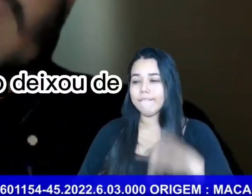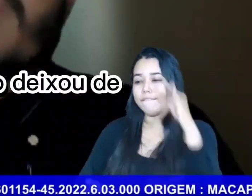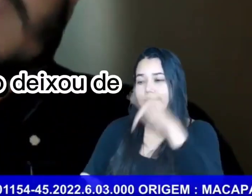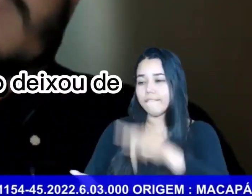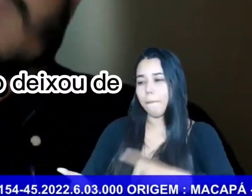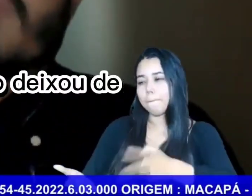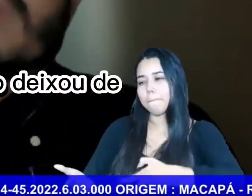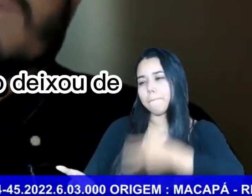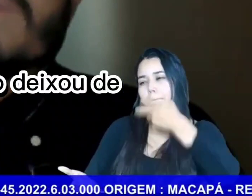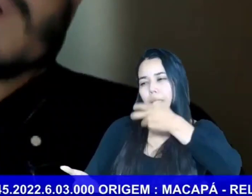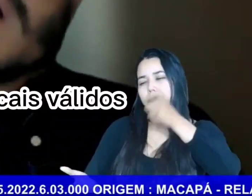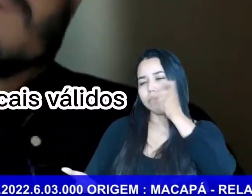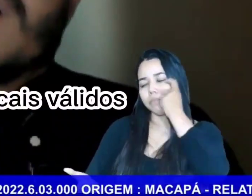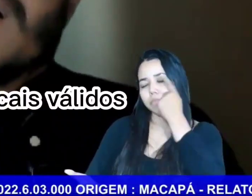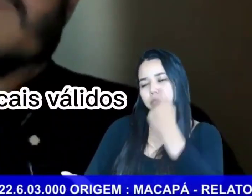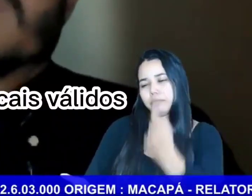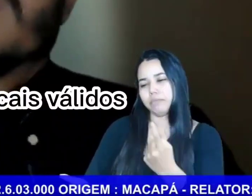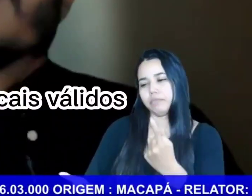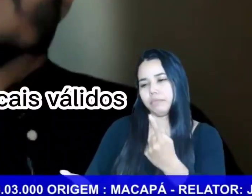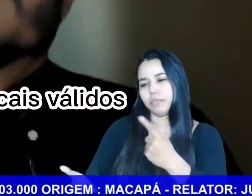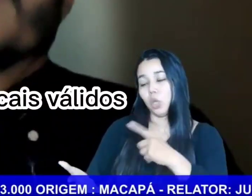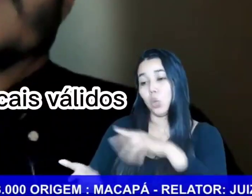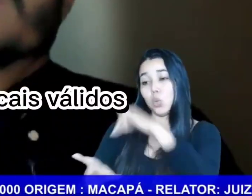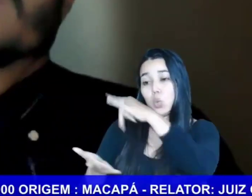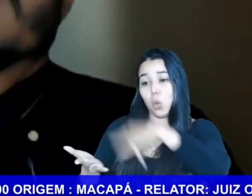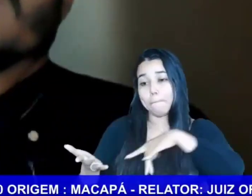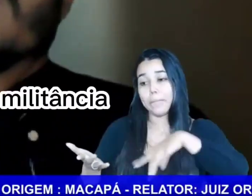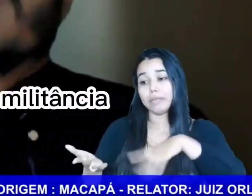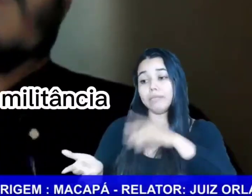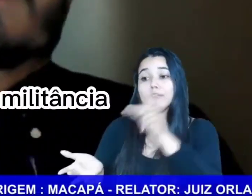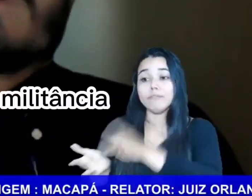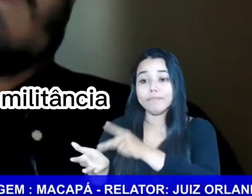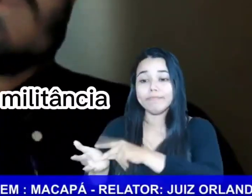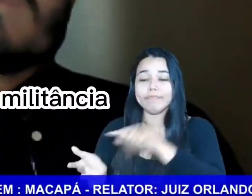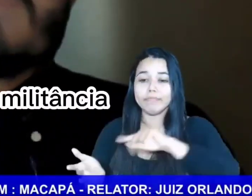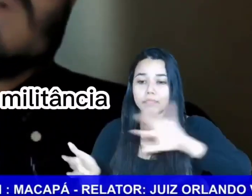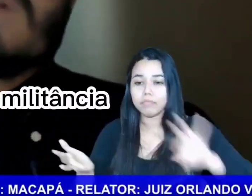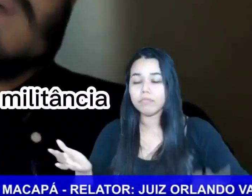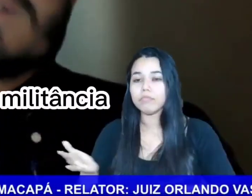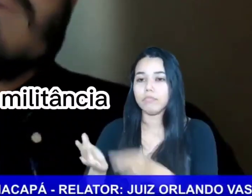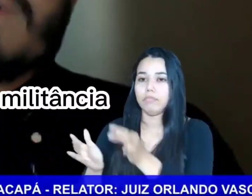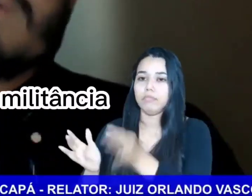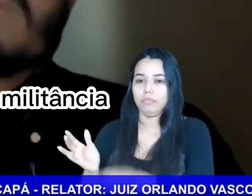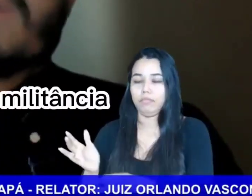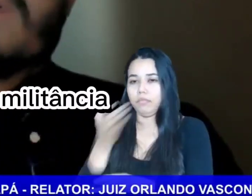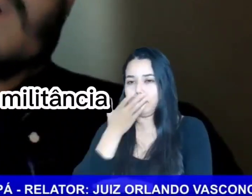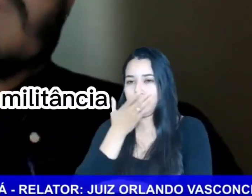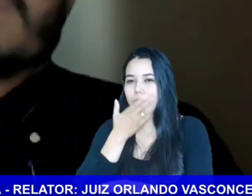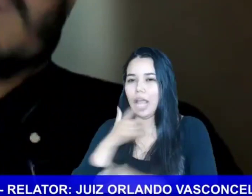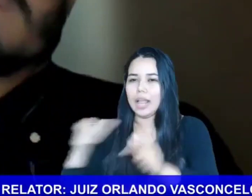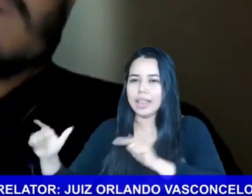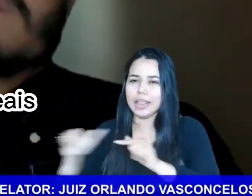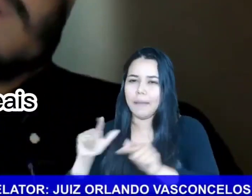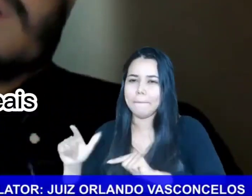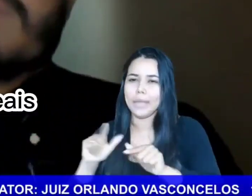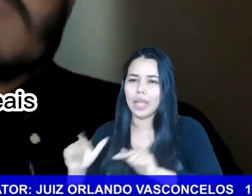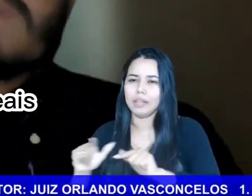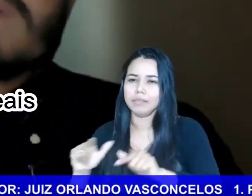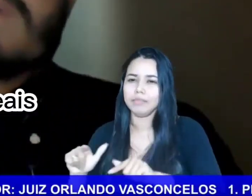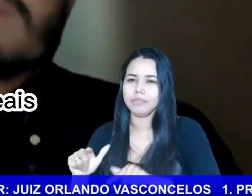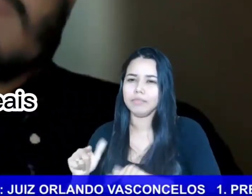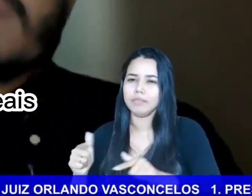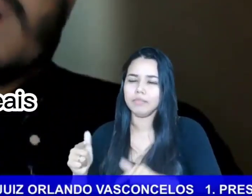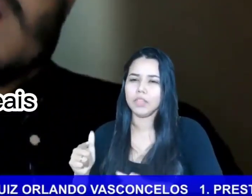o interessado deixou de comprovar, por meio de documentos fiscais válidos, despesas com serviços de militância no valor